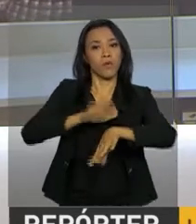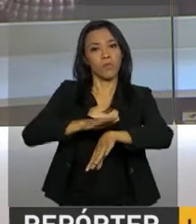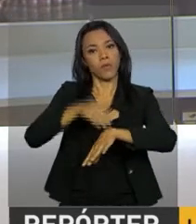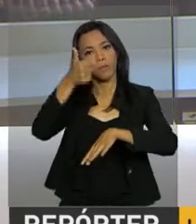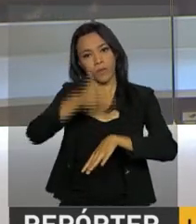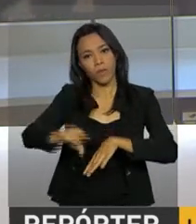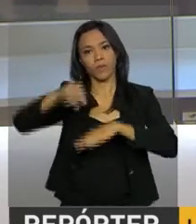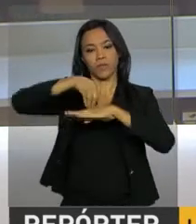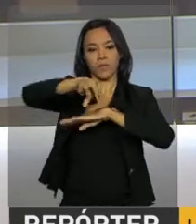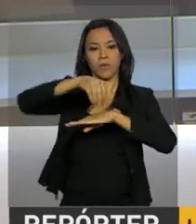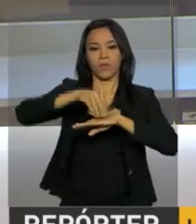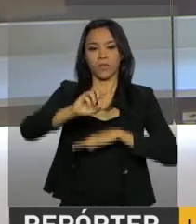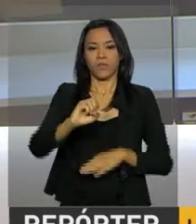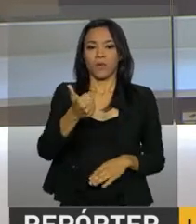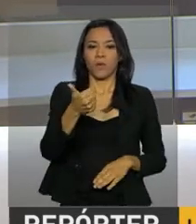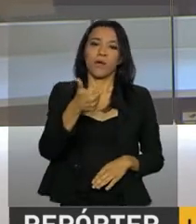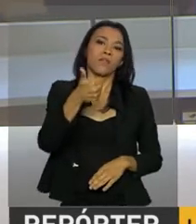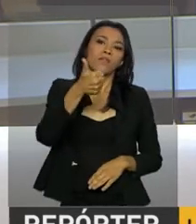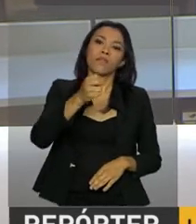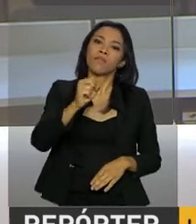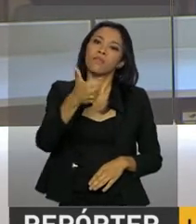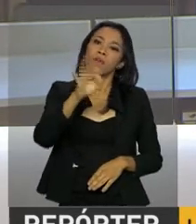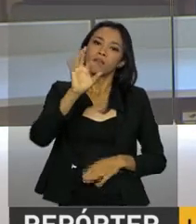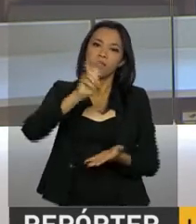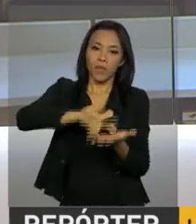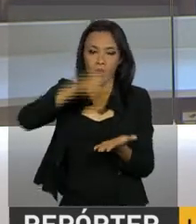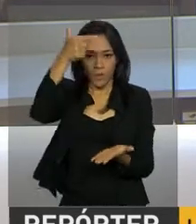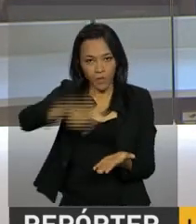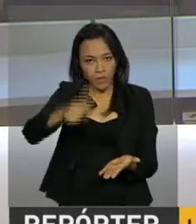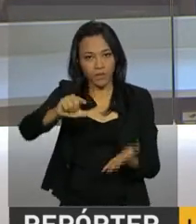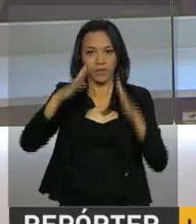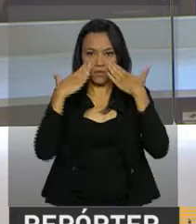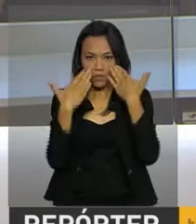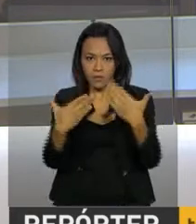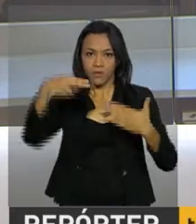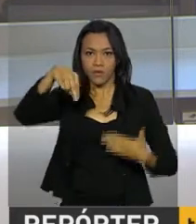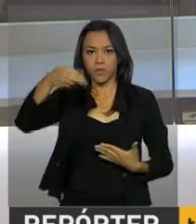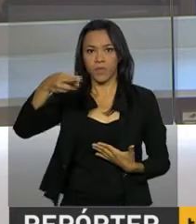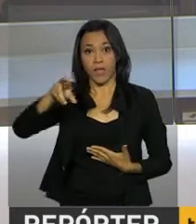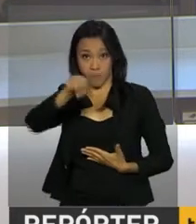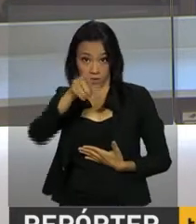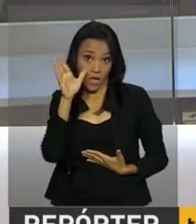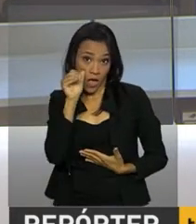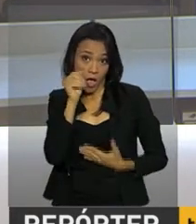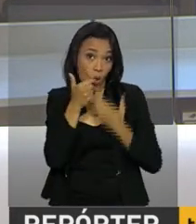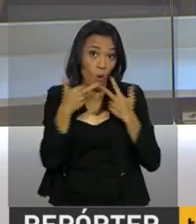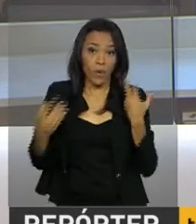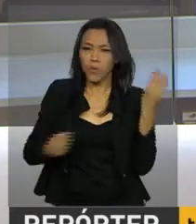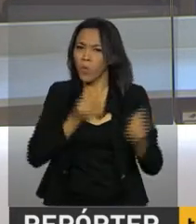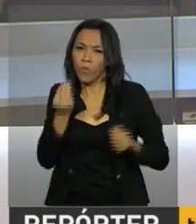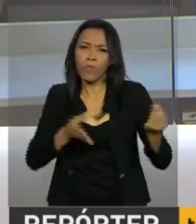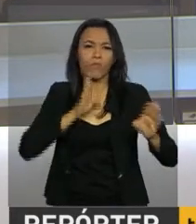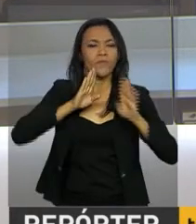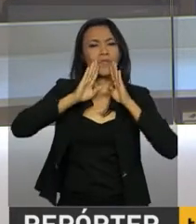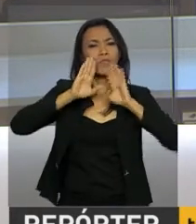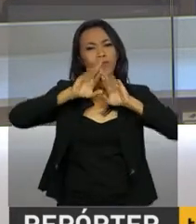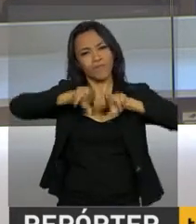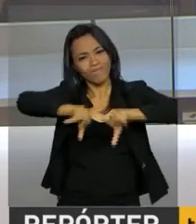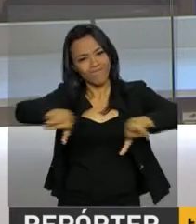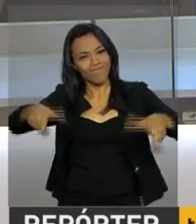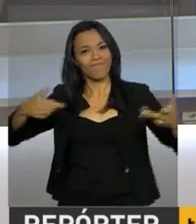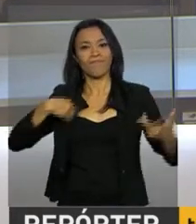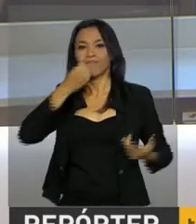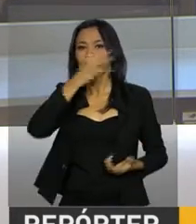outras informações ou às 10 da manhã na próxima edição do Repórter NBR. Acompanhe também as novidades em nossas redes